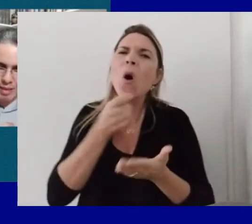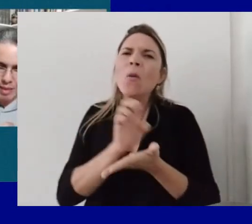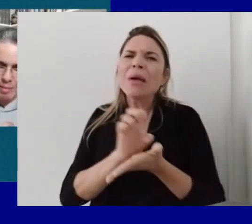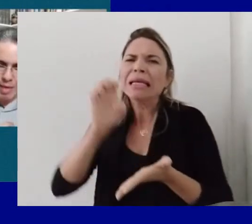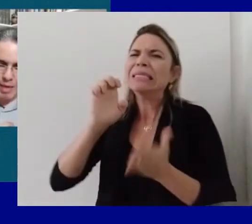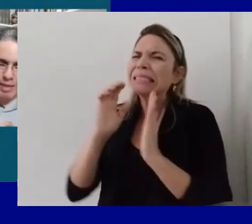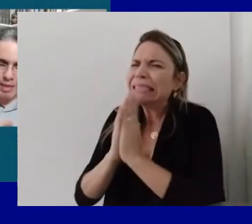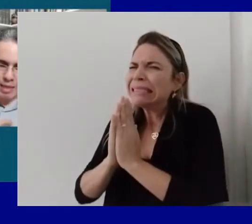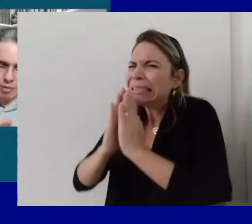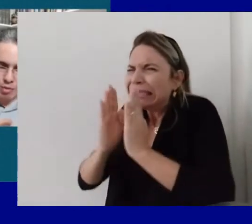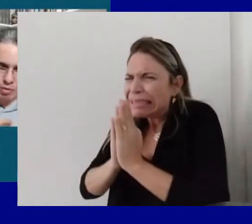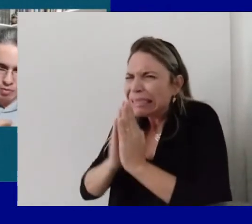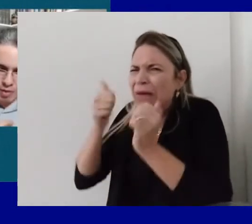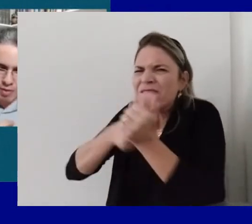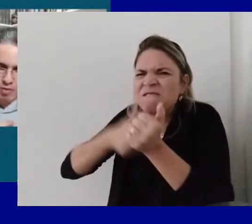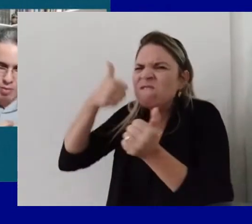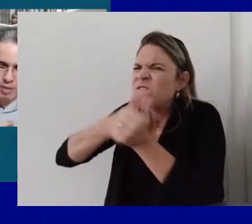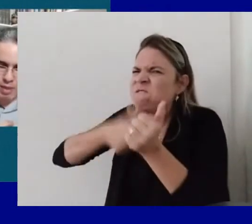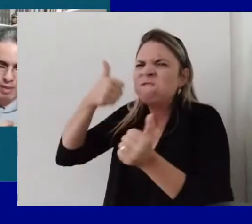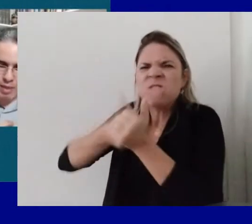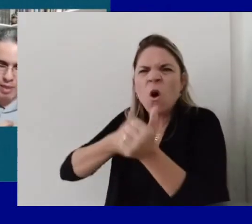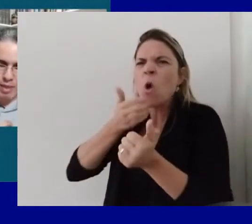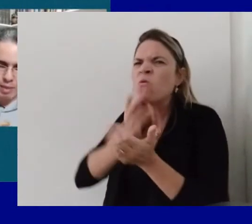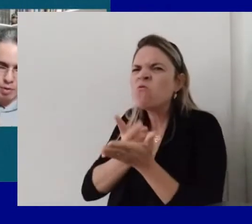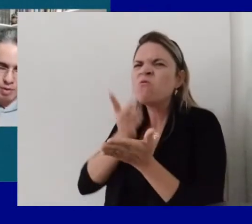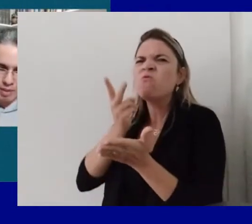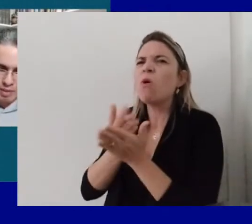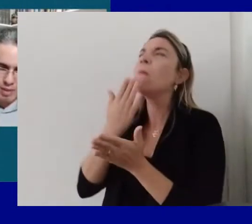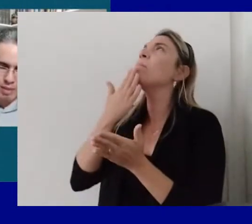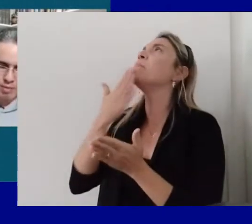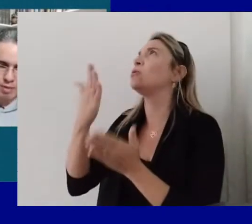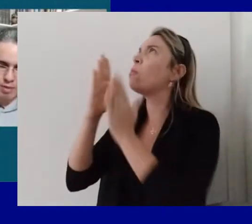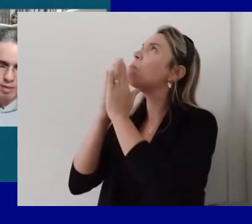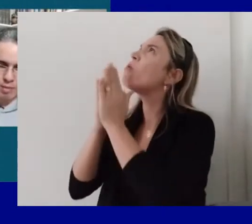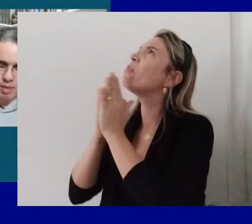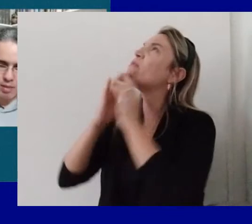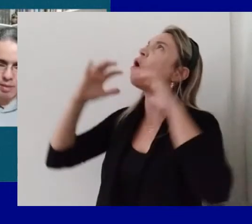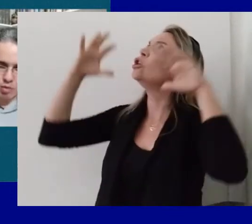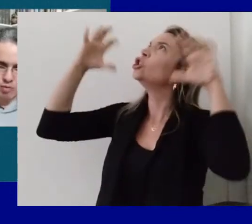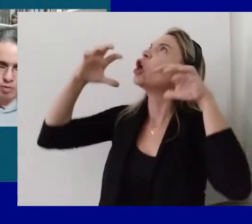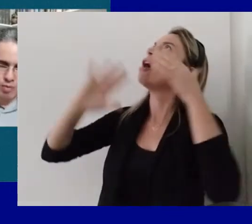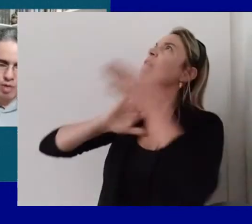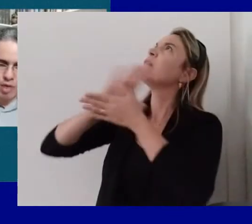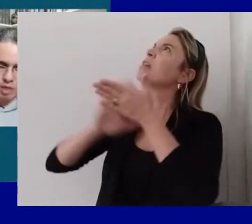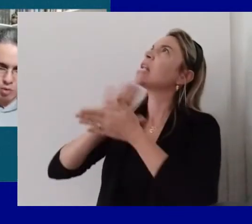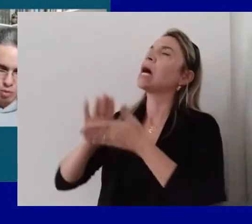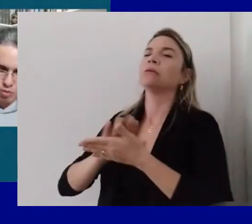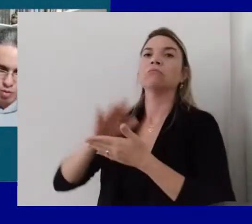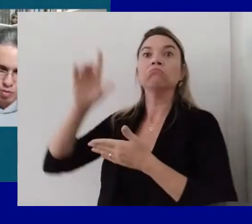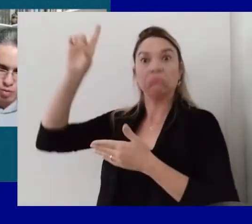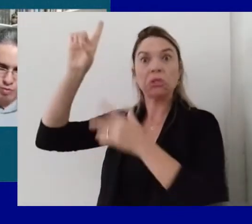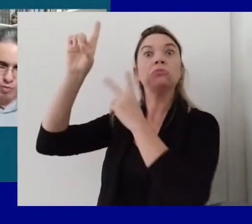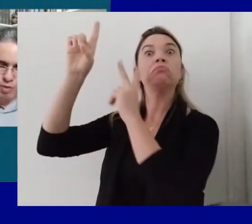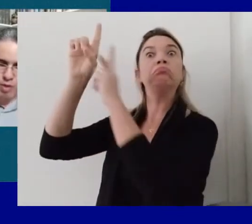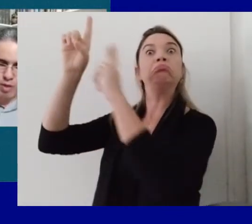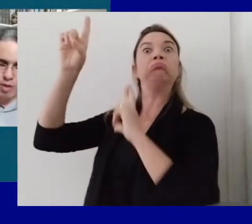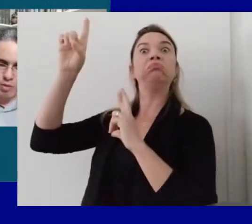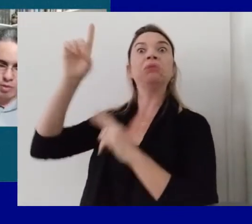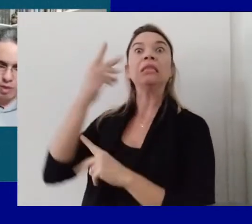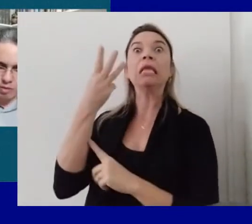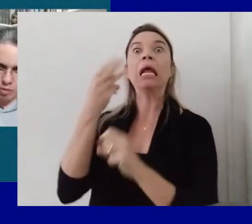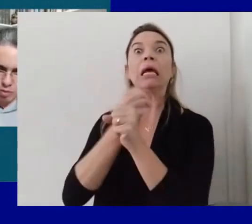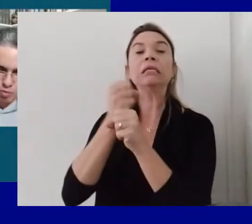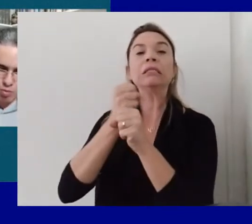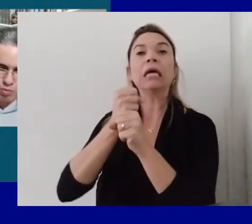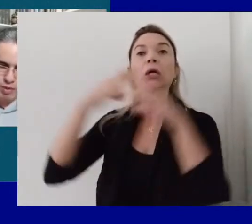instância para que não chovesse sobre a terra, e por 3 anos e 6 meses não choveu. E orou de novo, e